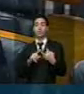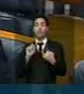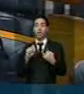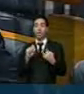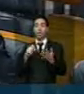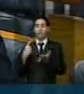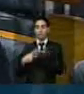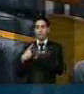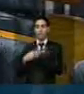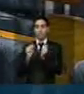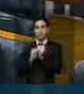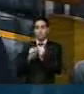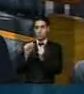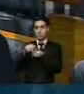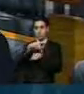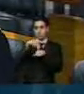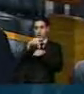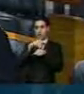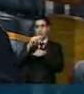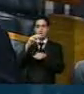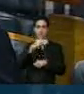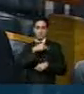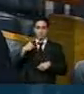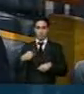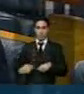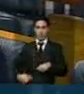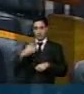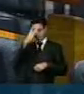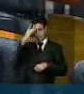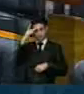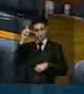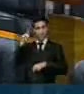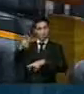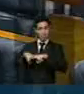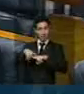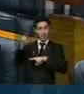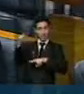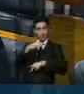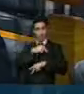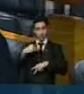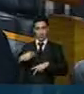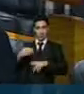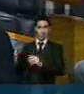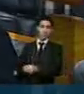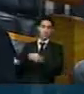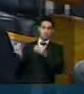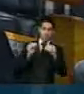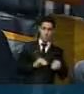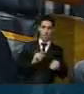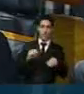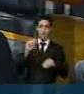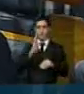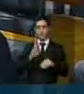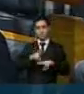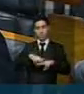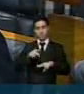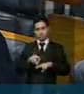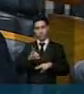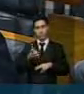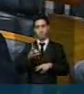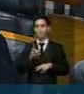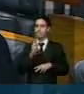com o governo da China sobre extradição de prisioneiros, nós também não estamos de acordo, senhor presidente, até porque, no